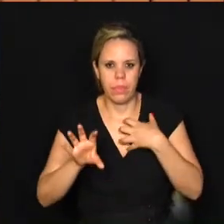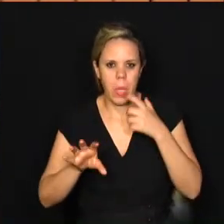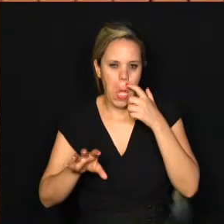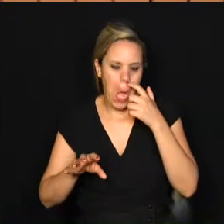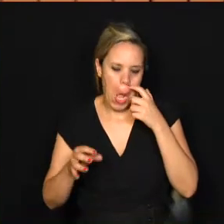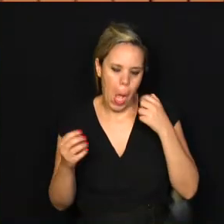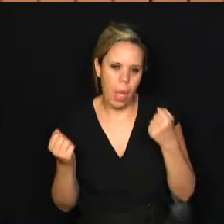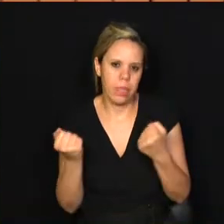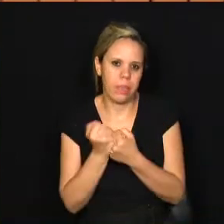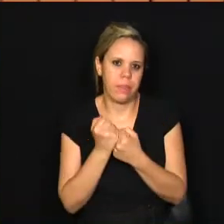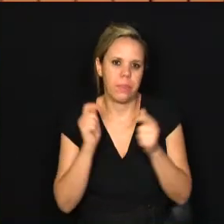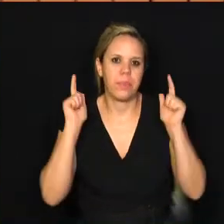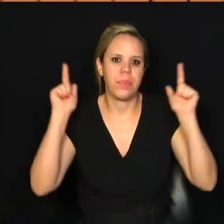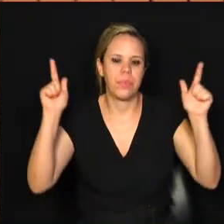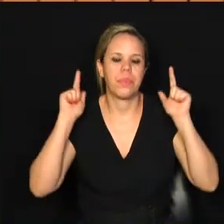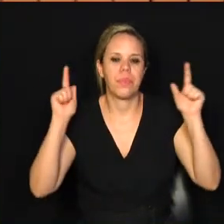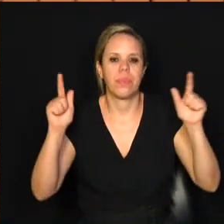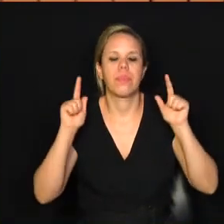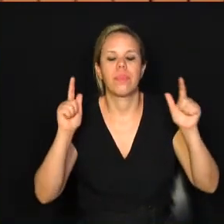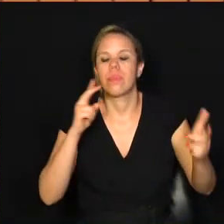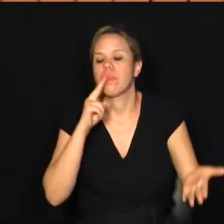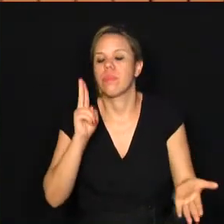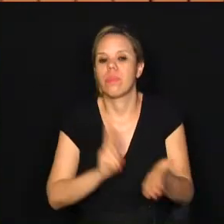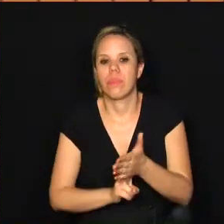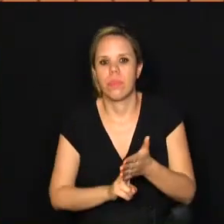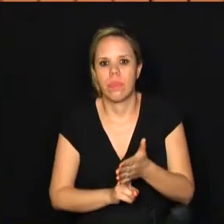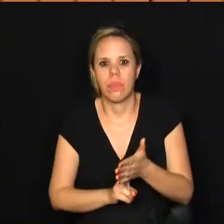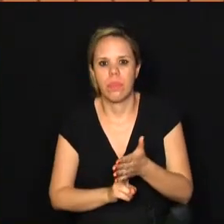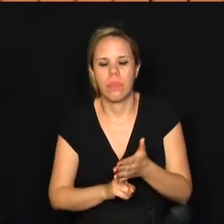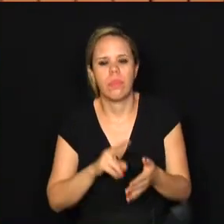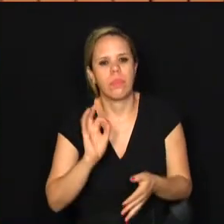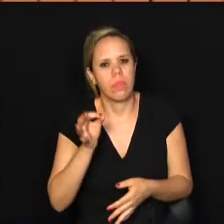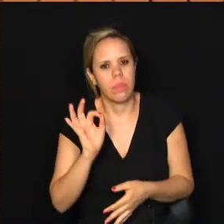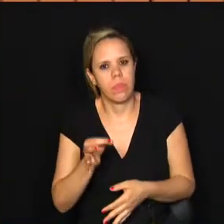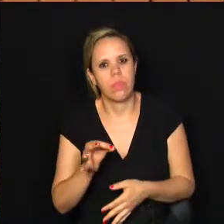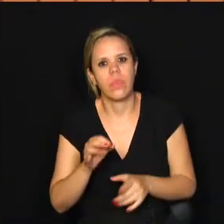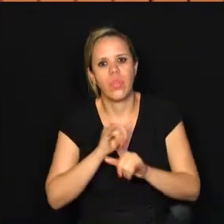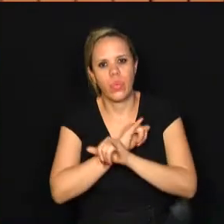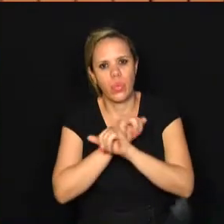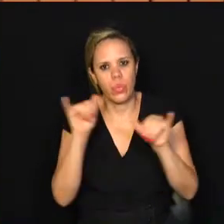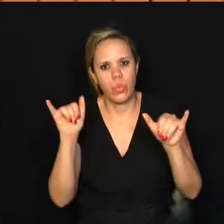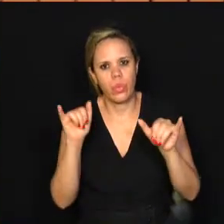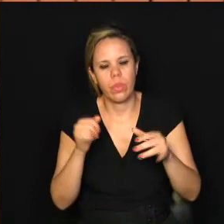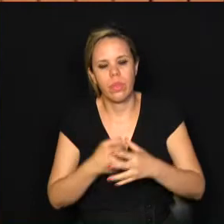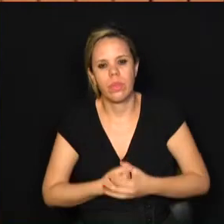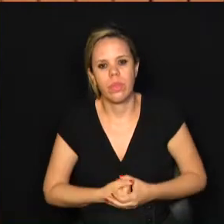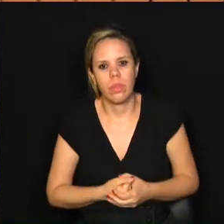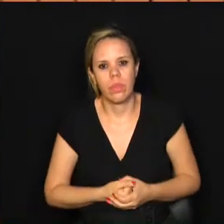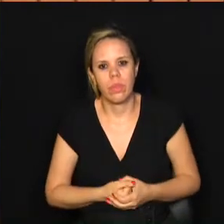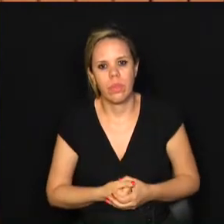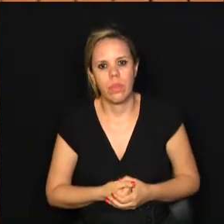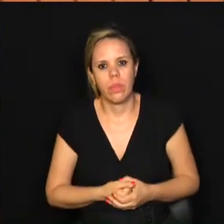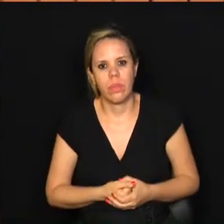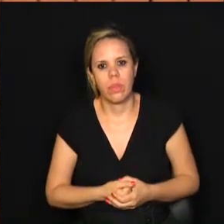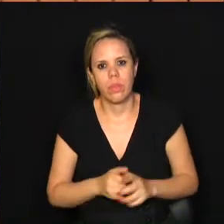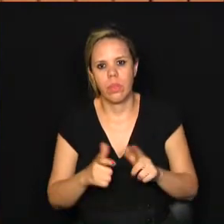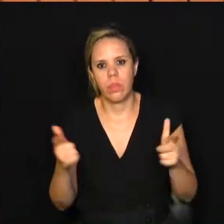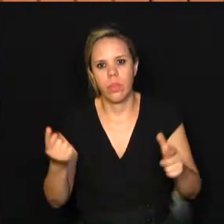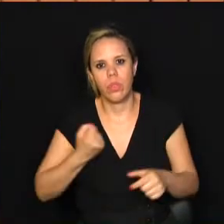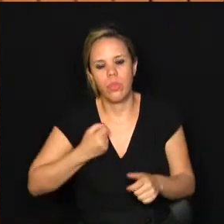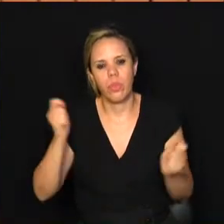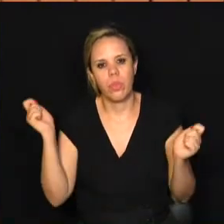apoio à greve dos trabalhadores do Correio. Com certeza vamos estar divulgando para o maior número